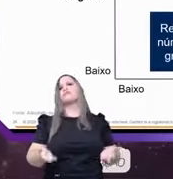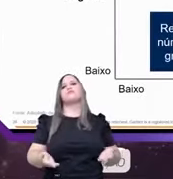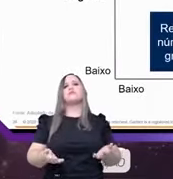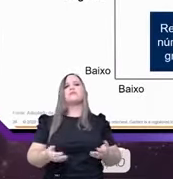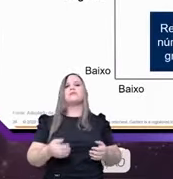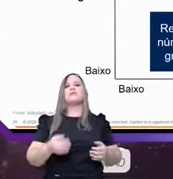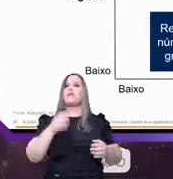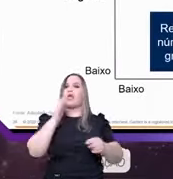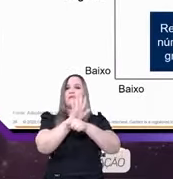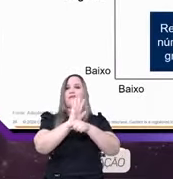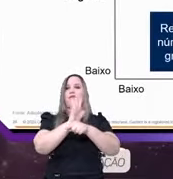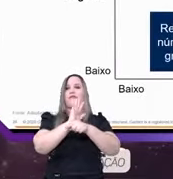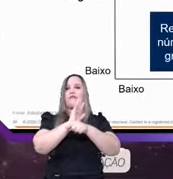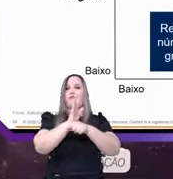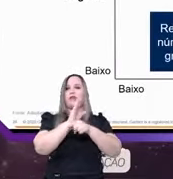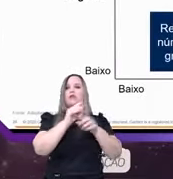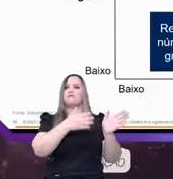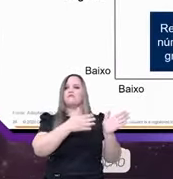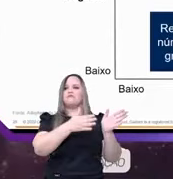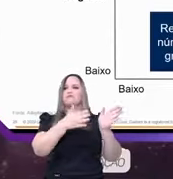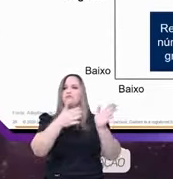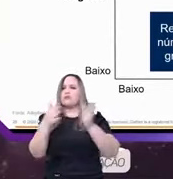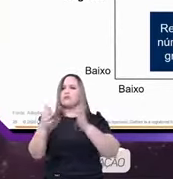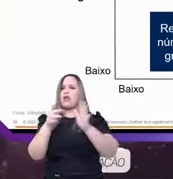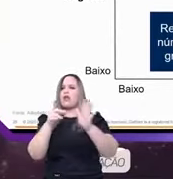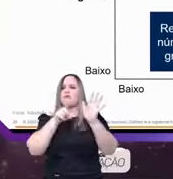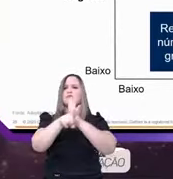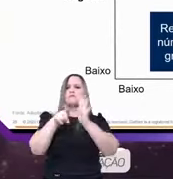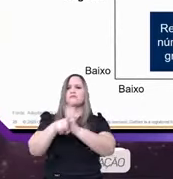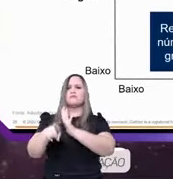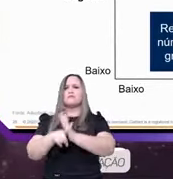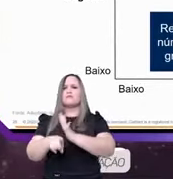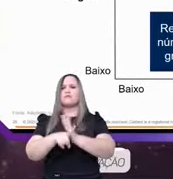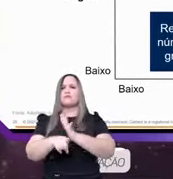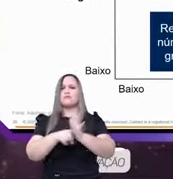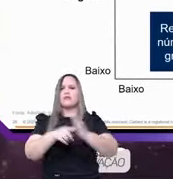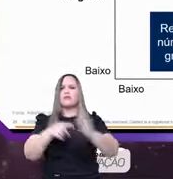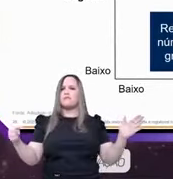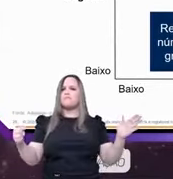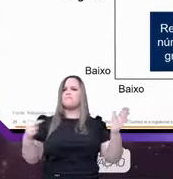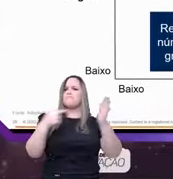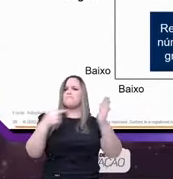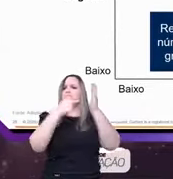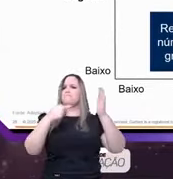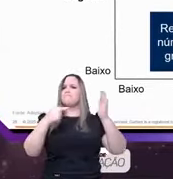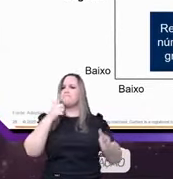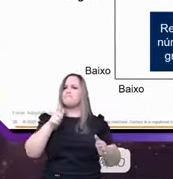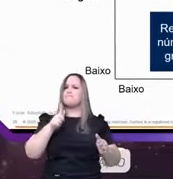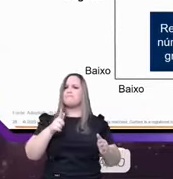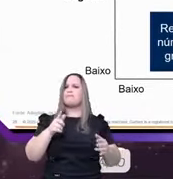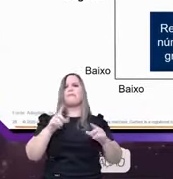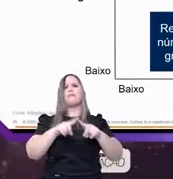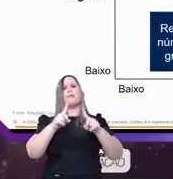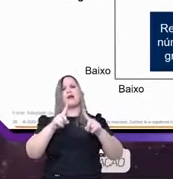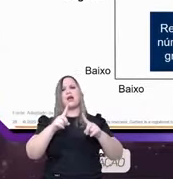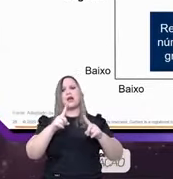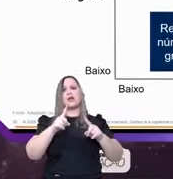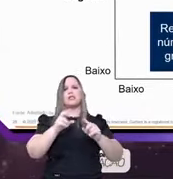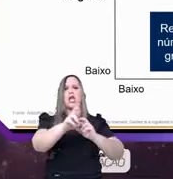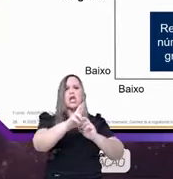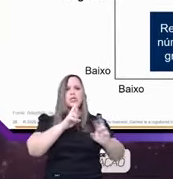por exemplo, com perguntas frequentes, tem um alto impacto. Mas é difícil você conseguir feedback.